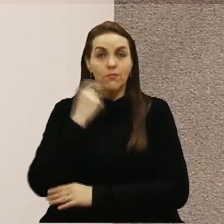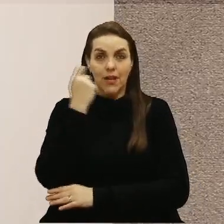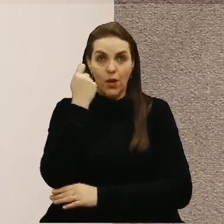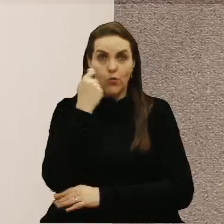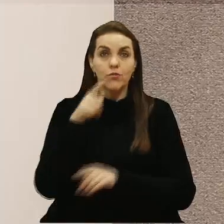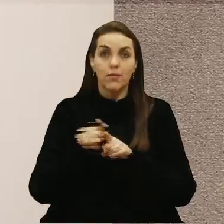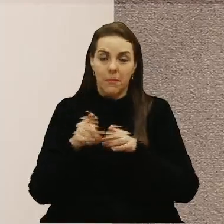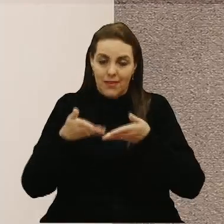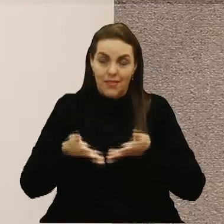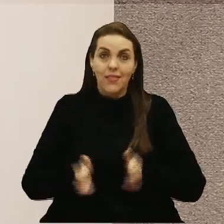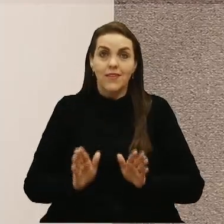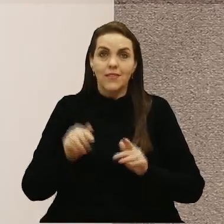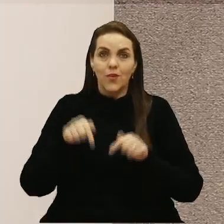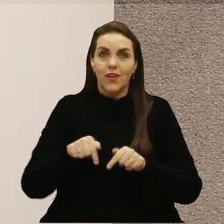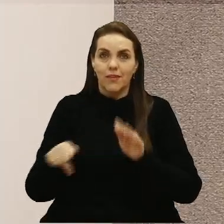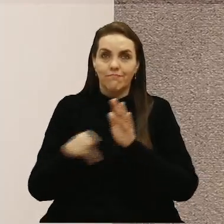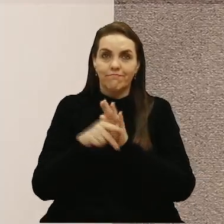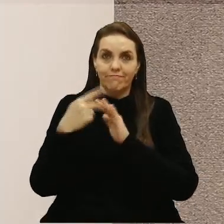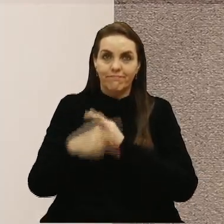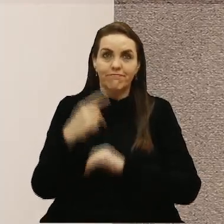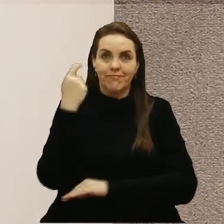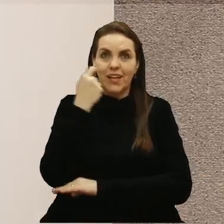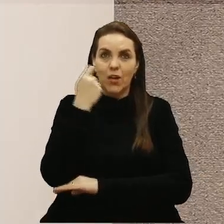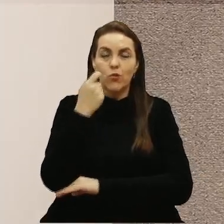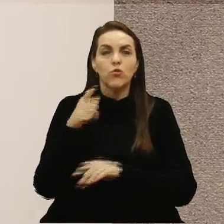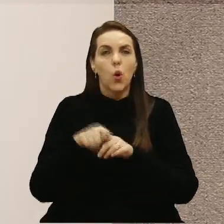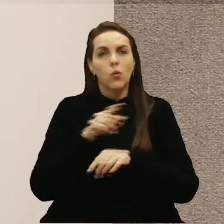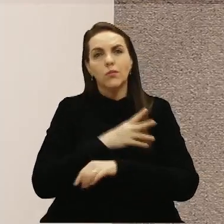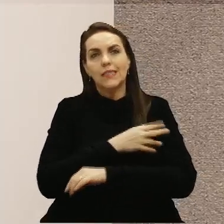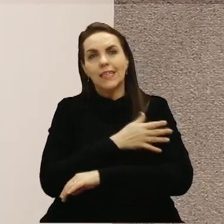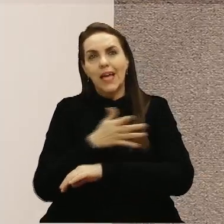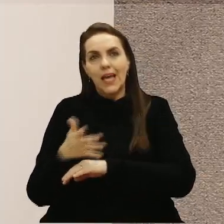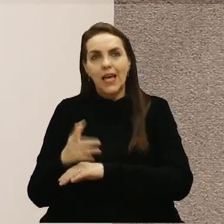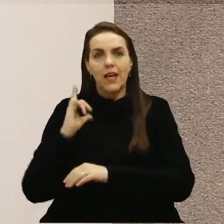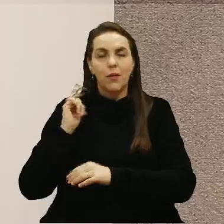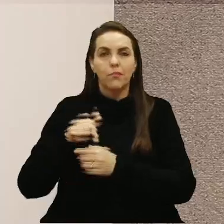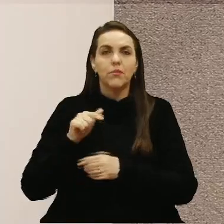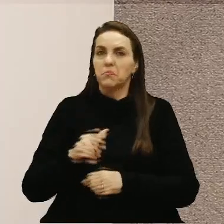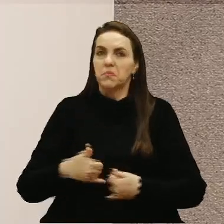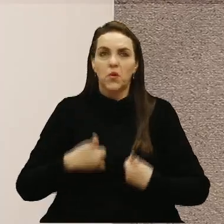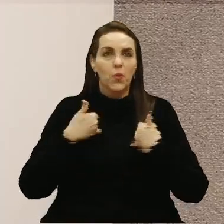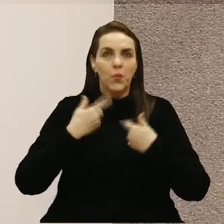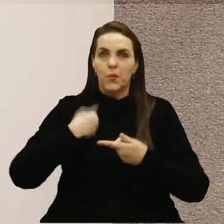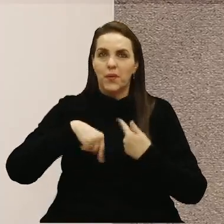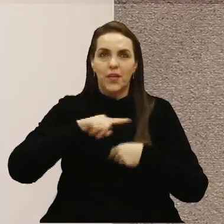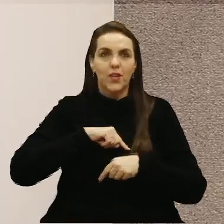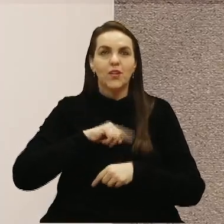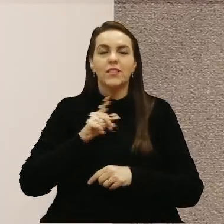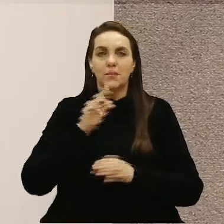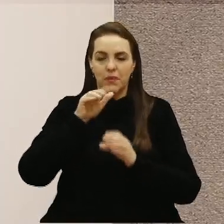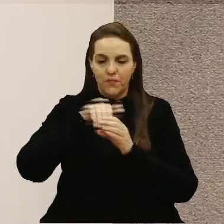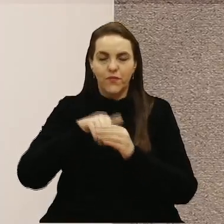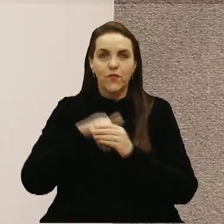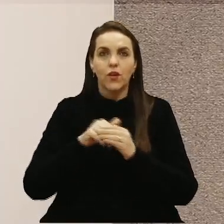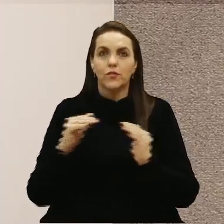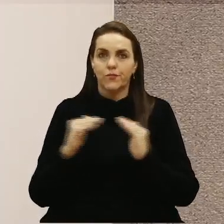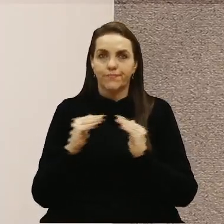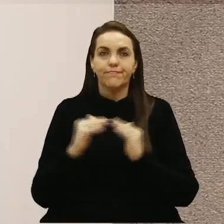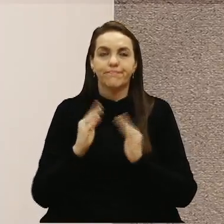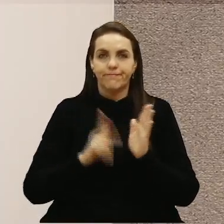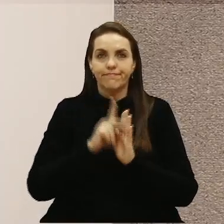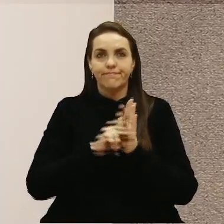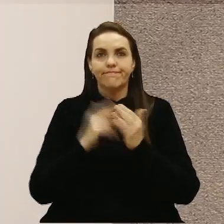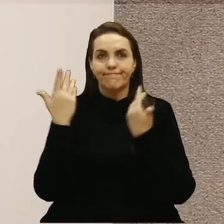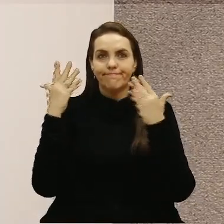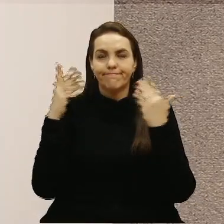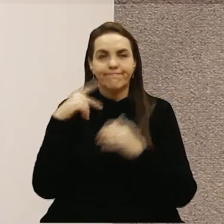que também nasceram aqui, aqueles que se tornaram gaúchos com o passar do tempo, é um motivo de muito orgulho para nós também declarar voto favorável nesse projeto. Parabéns, vereador Daniel